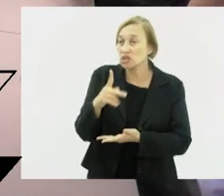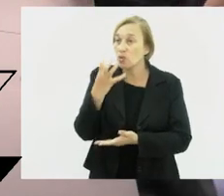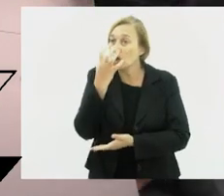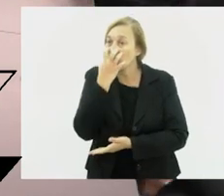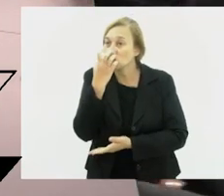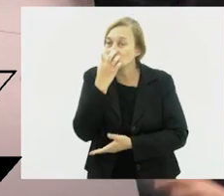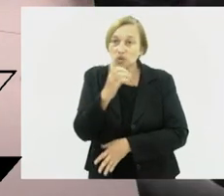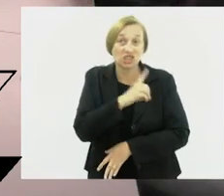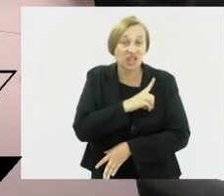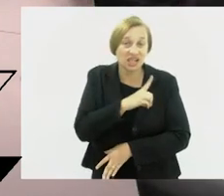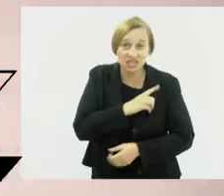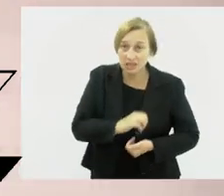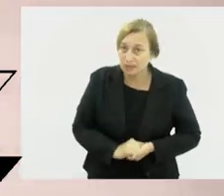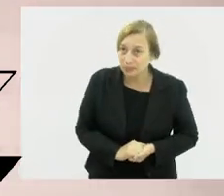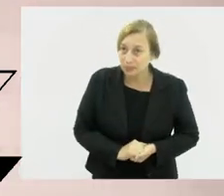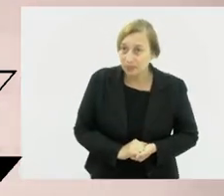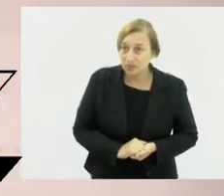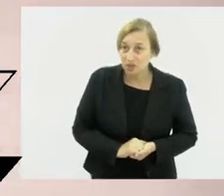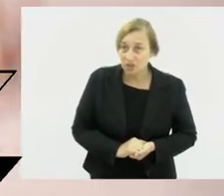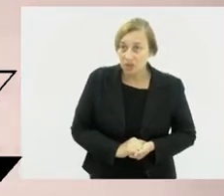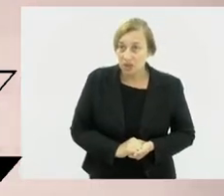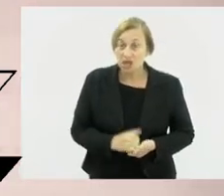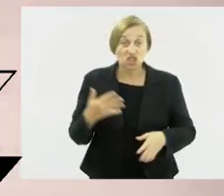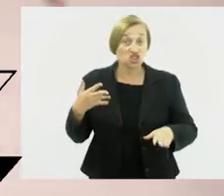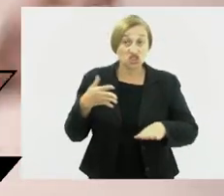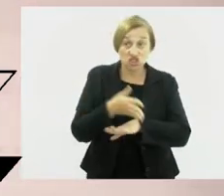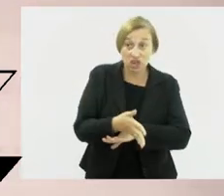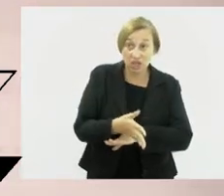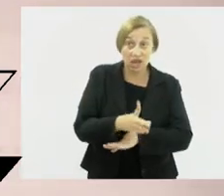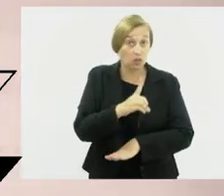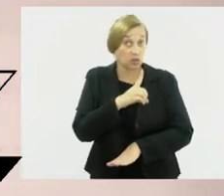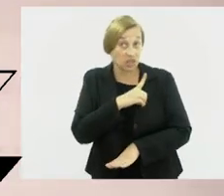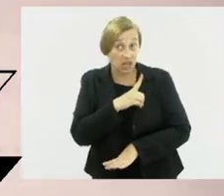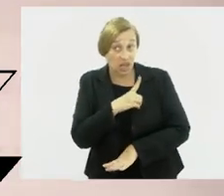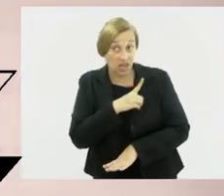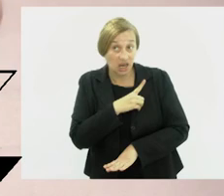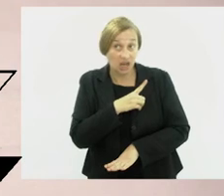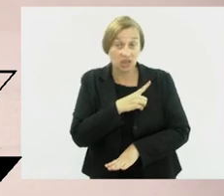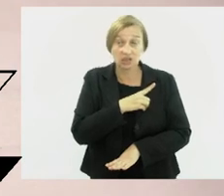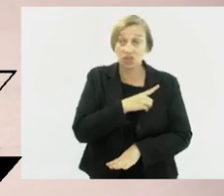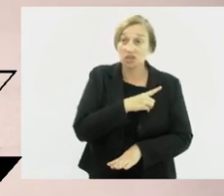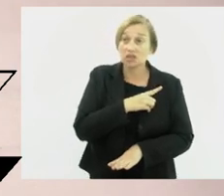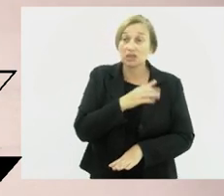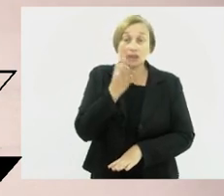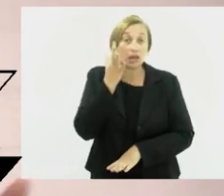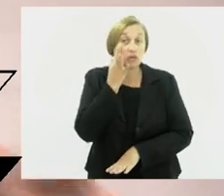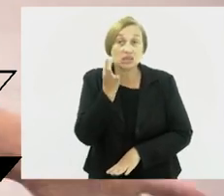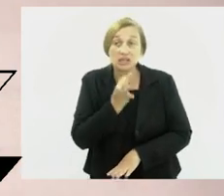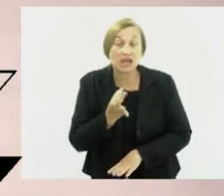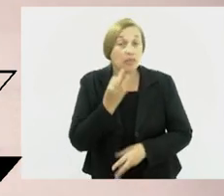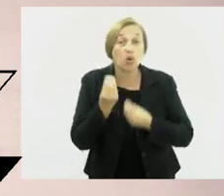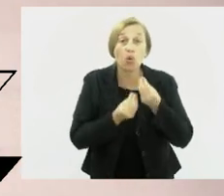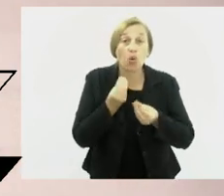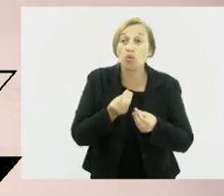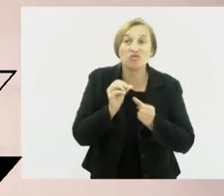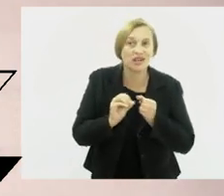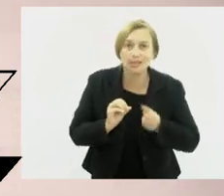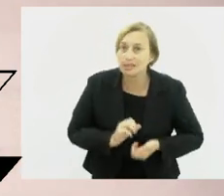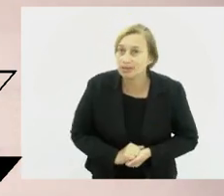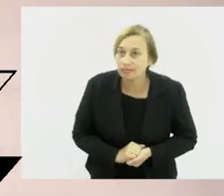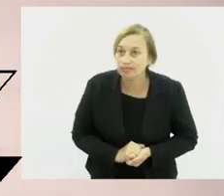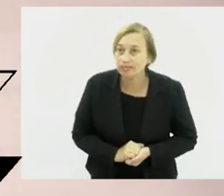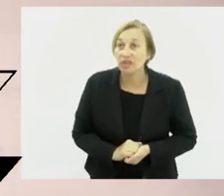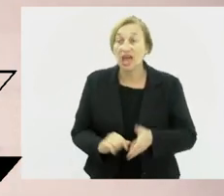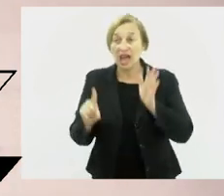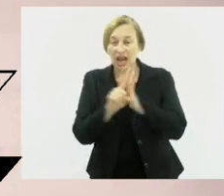nas delegacias. Chega lá, o delegado, o inspetor, não sabem como faz isso. A